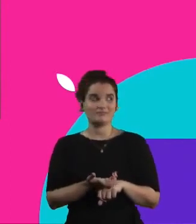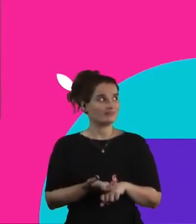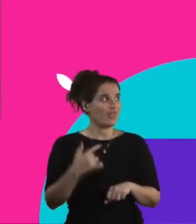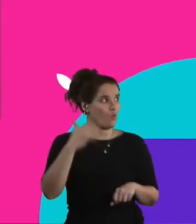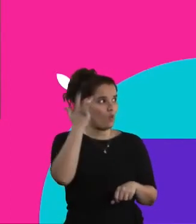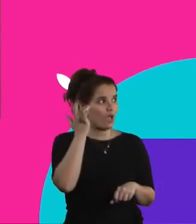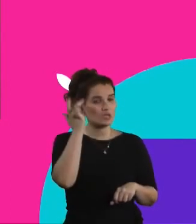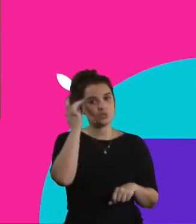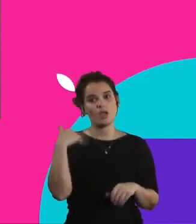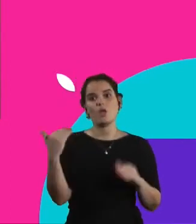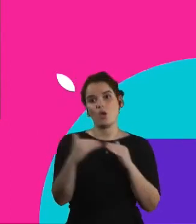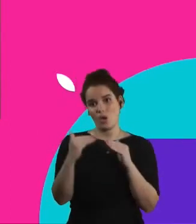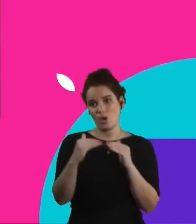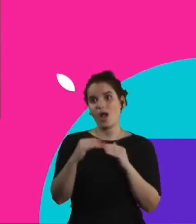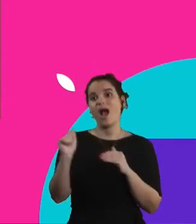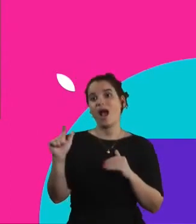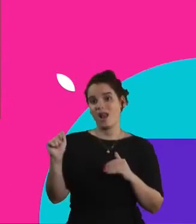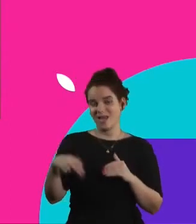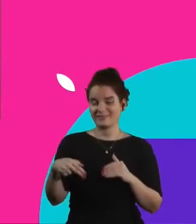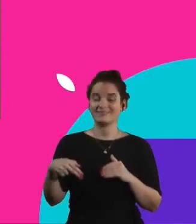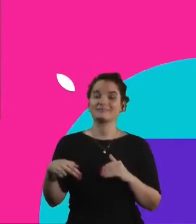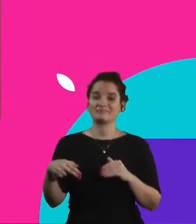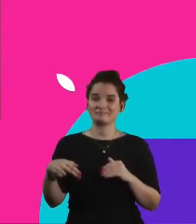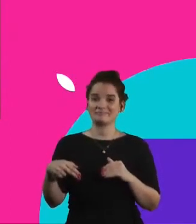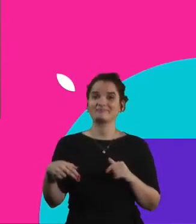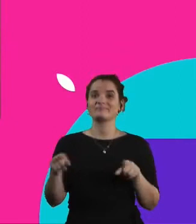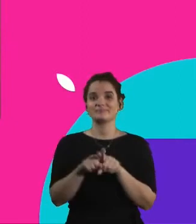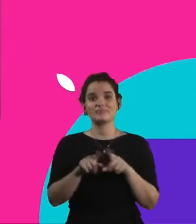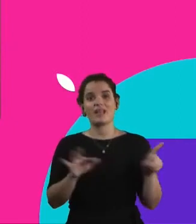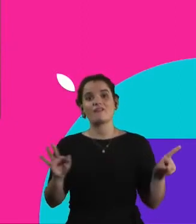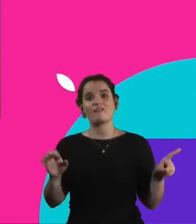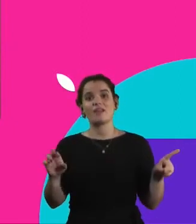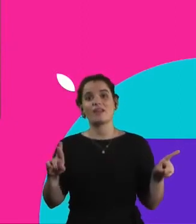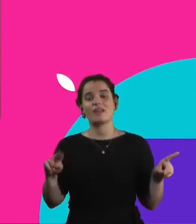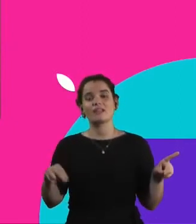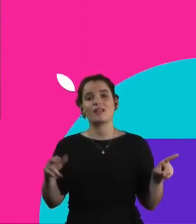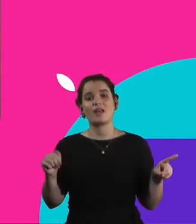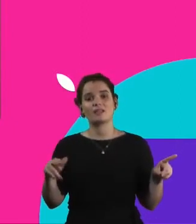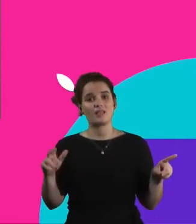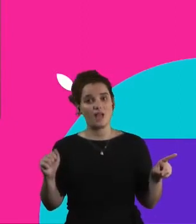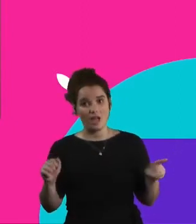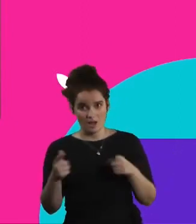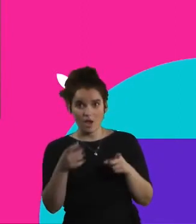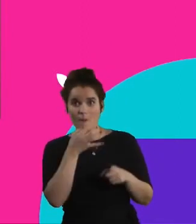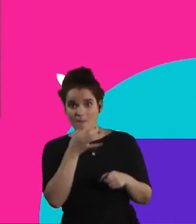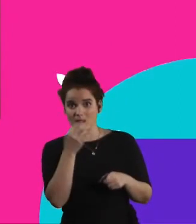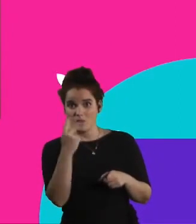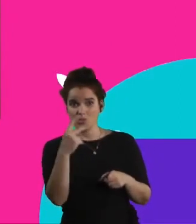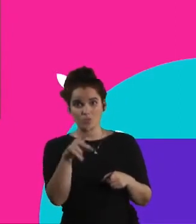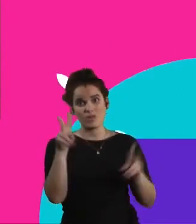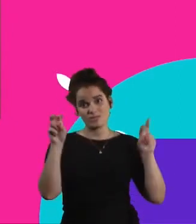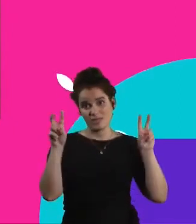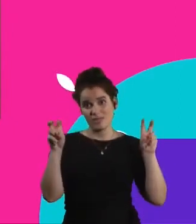nesse ponto, eu também concordo com o Alan. É, Fernanda, Também gostaria da sua opinião nesse